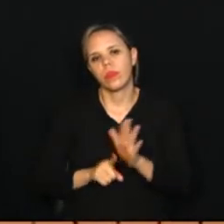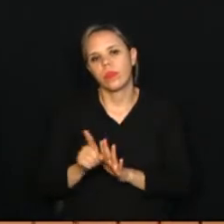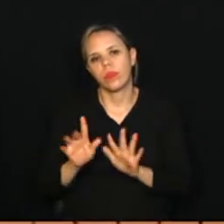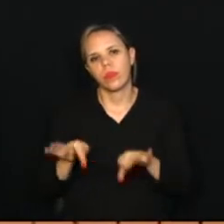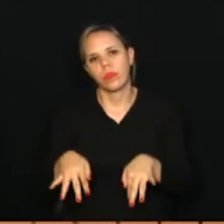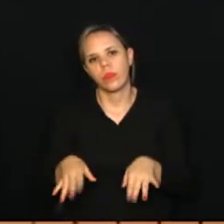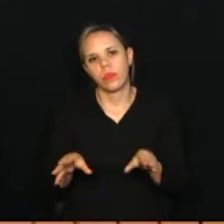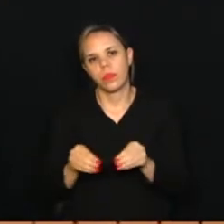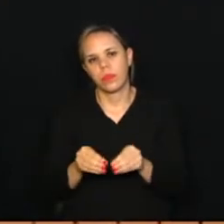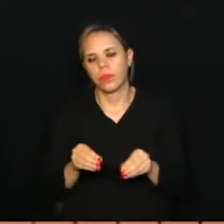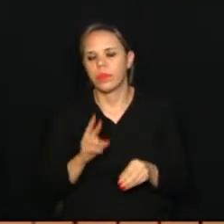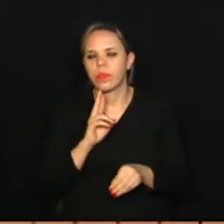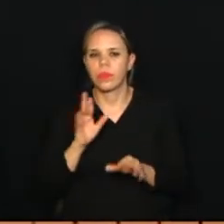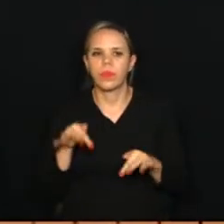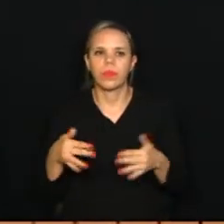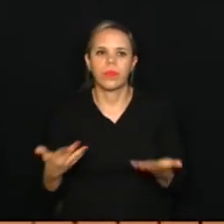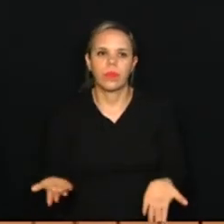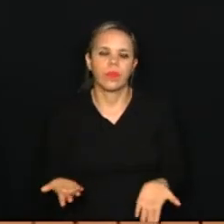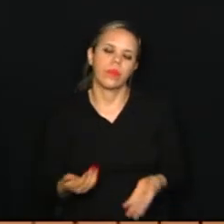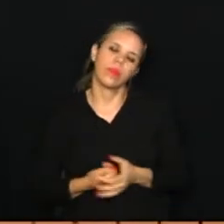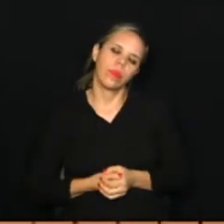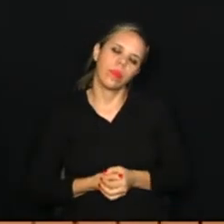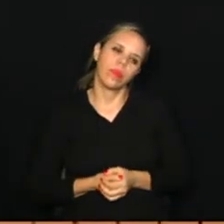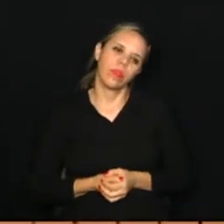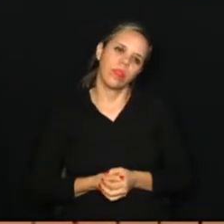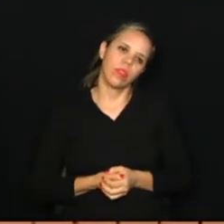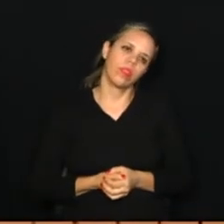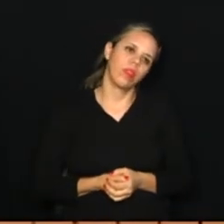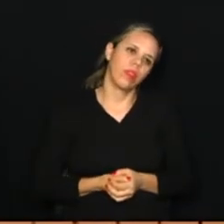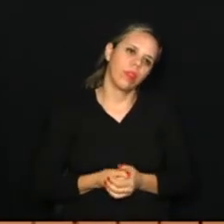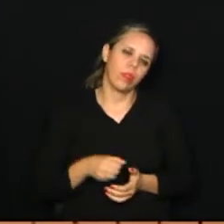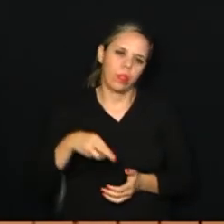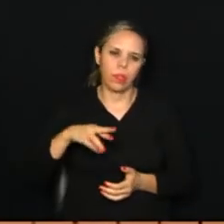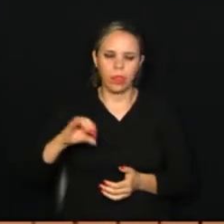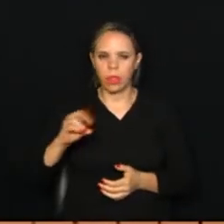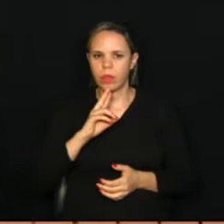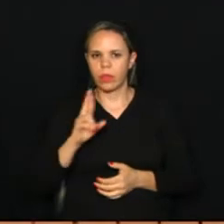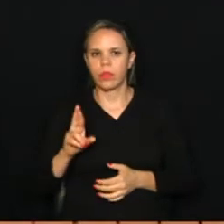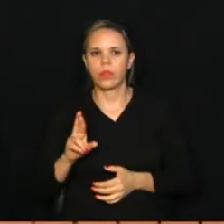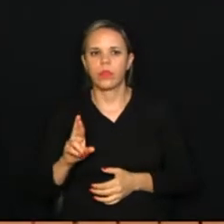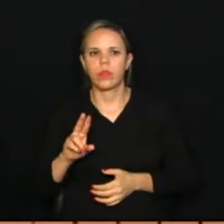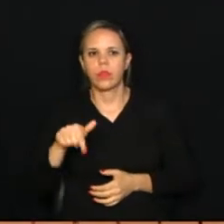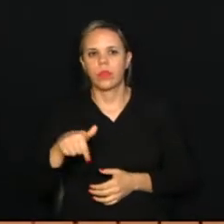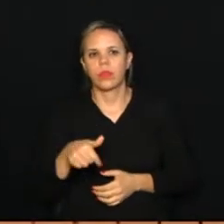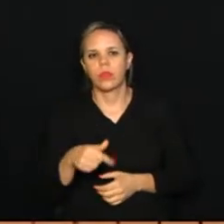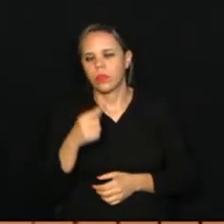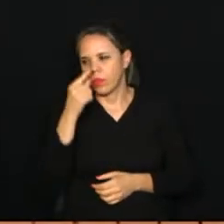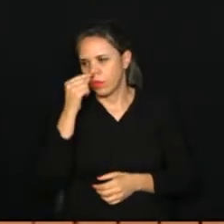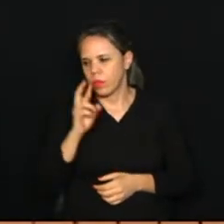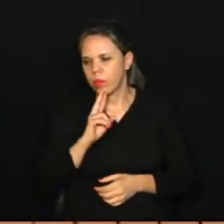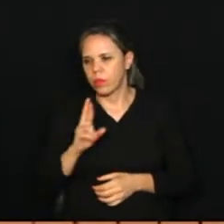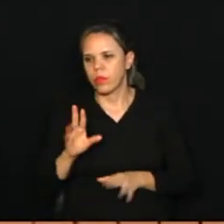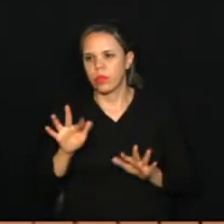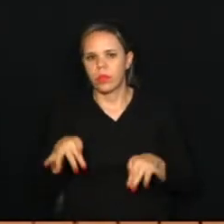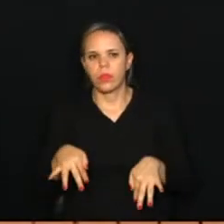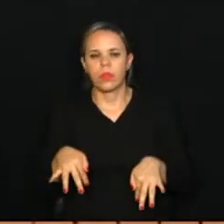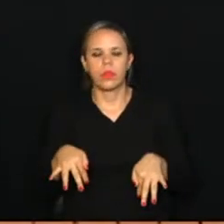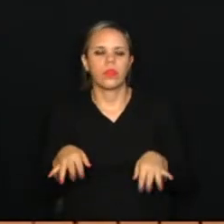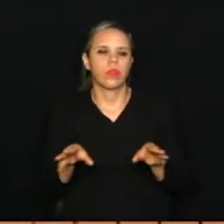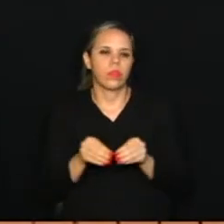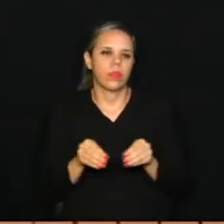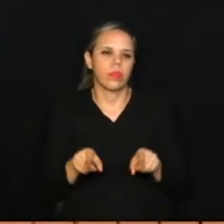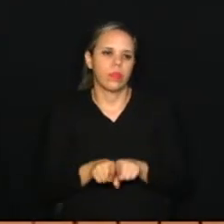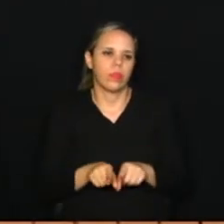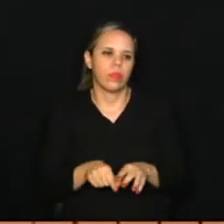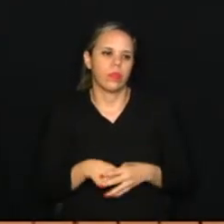já fazendo o encerramento dele, e o Márcio respondendo, eu já passo para o Arnaldo Salvetti fazer as considerações finais